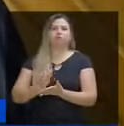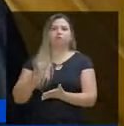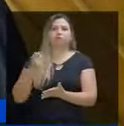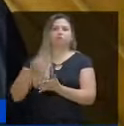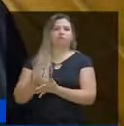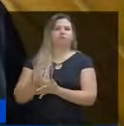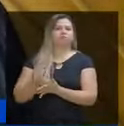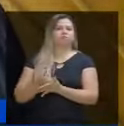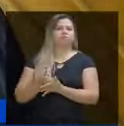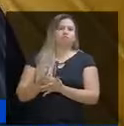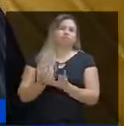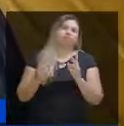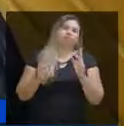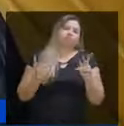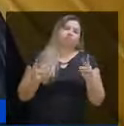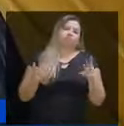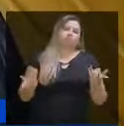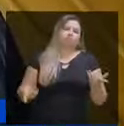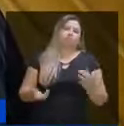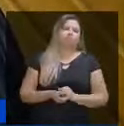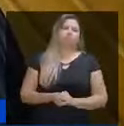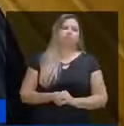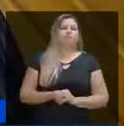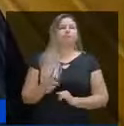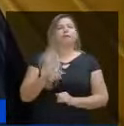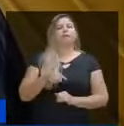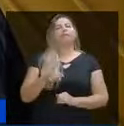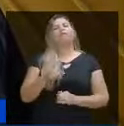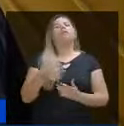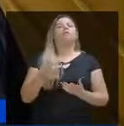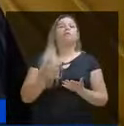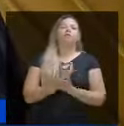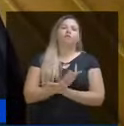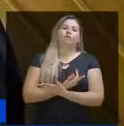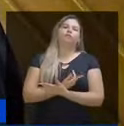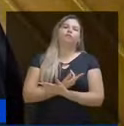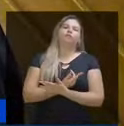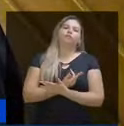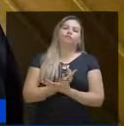que estava justamente ocorrendo e prejudicando